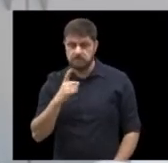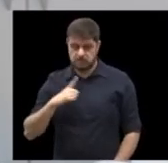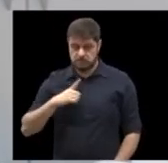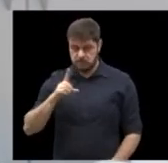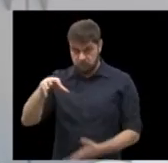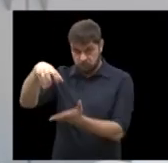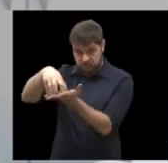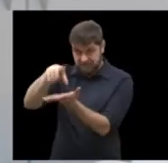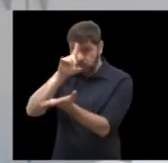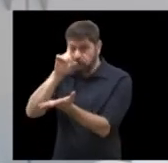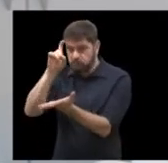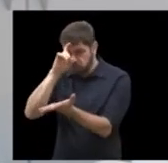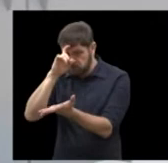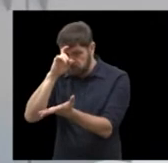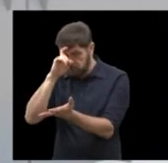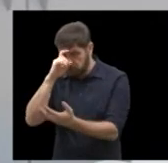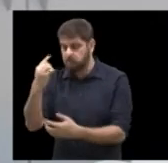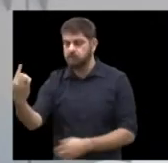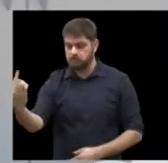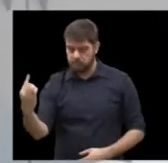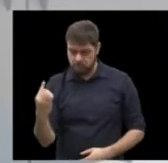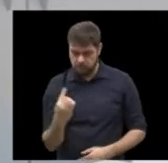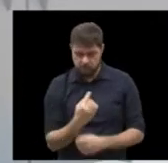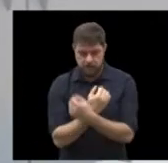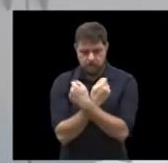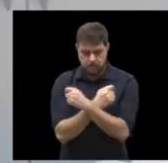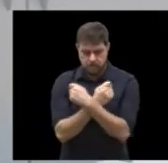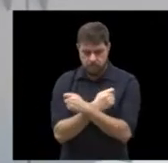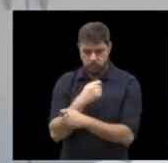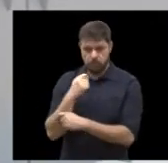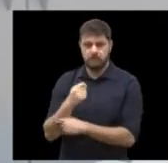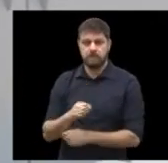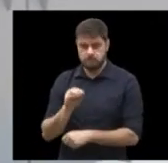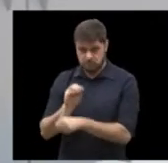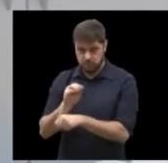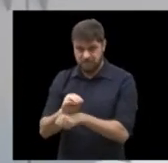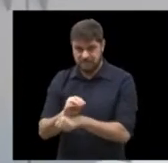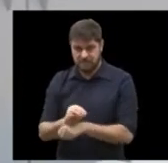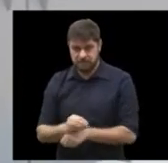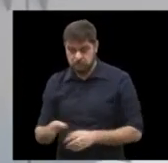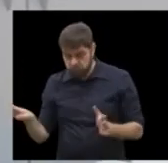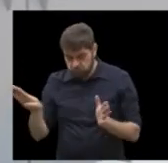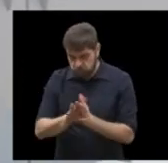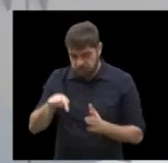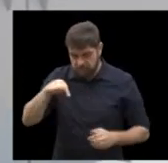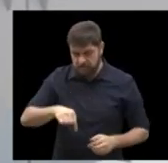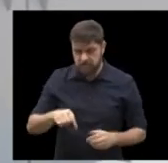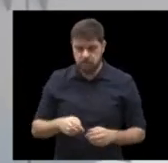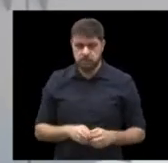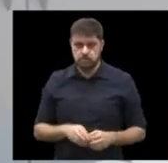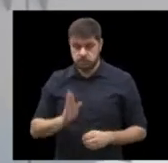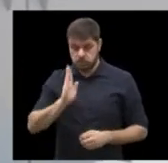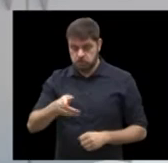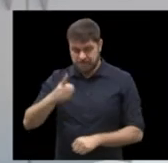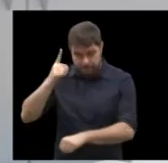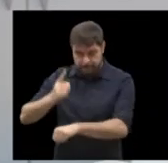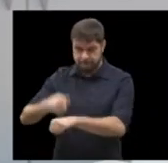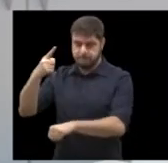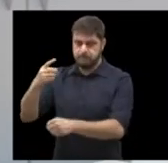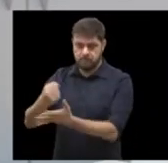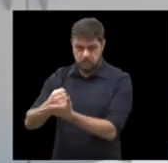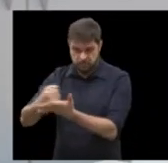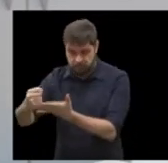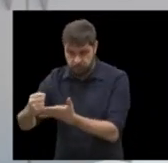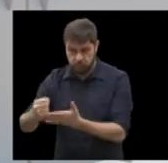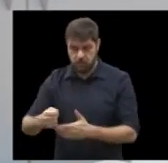Esses pacientes, normalmente, quando chegam aqui na clínica, já estão num período estável, né? Eles já não estão apresentando situações